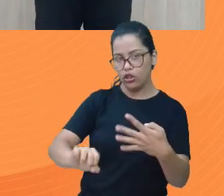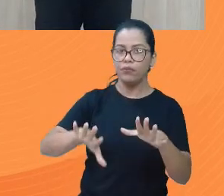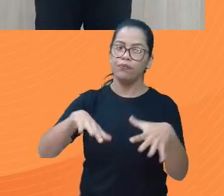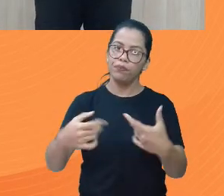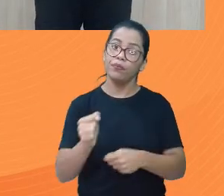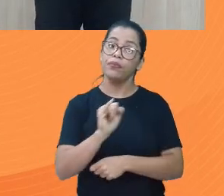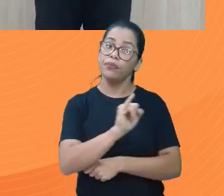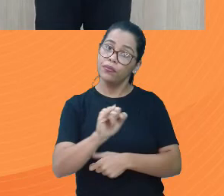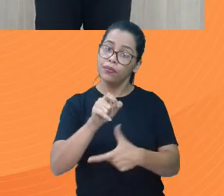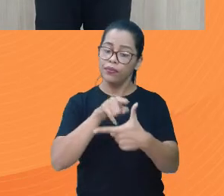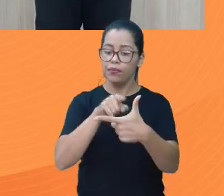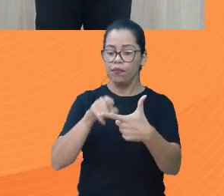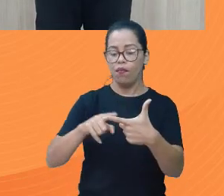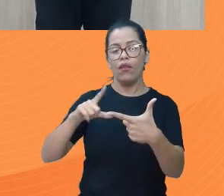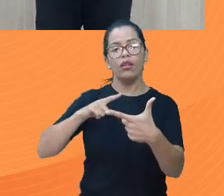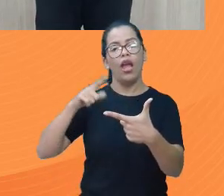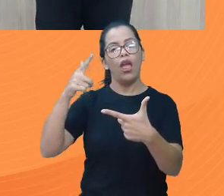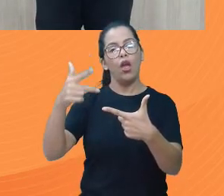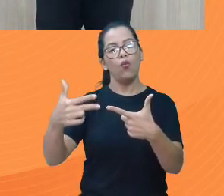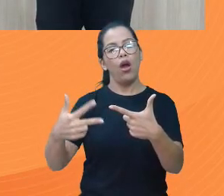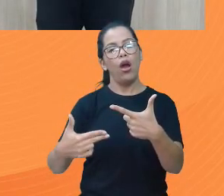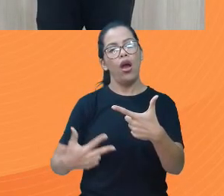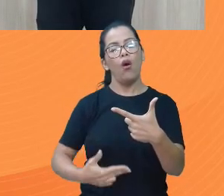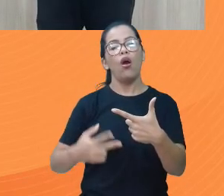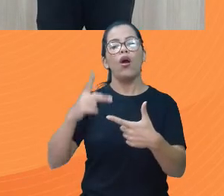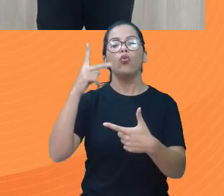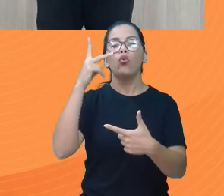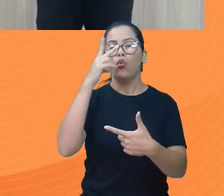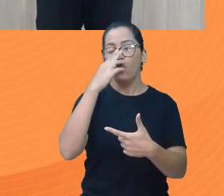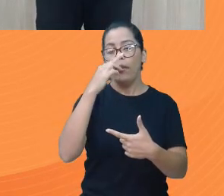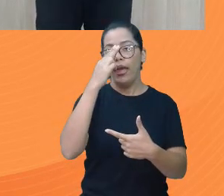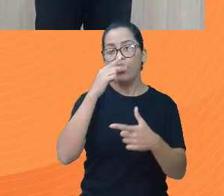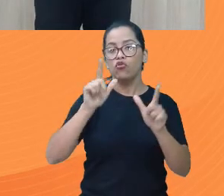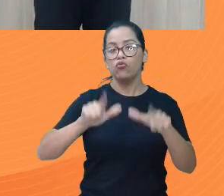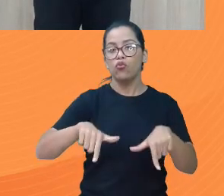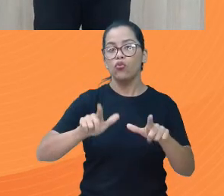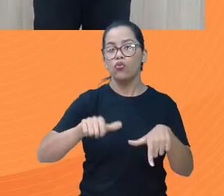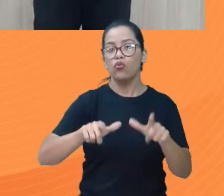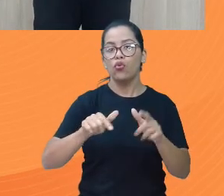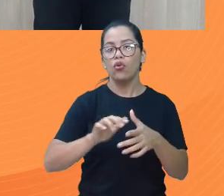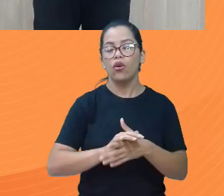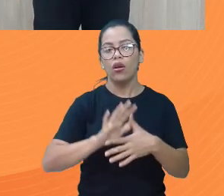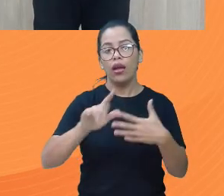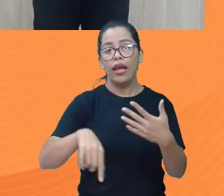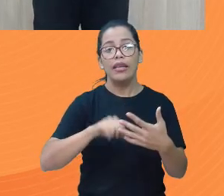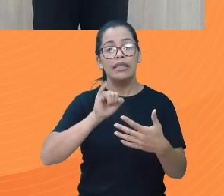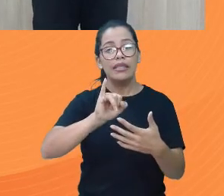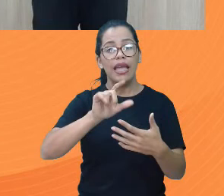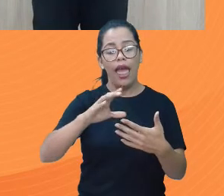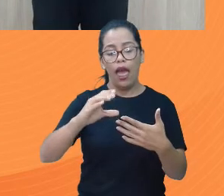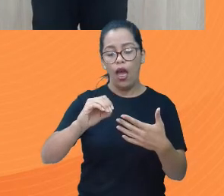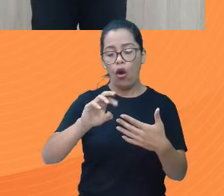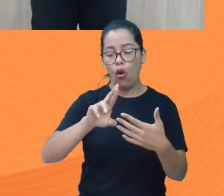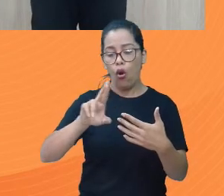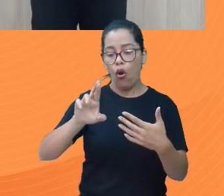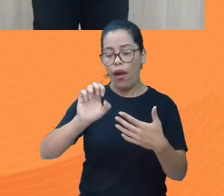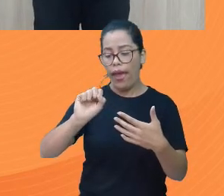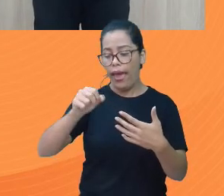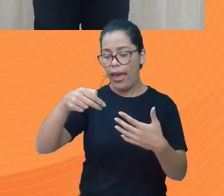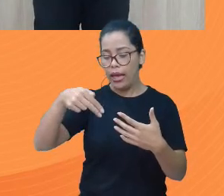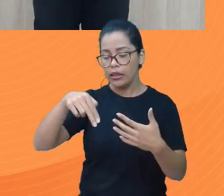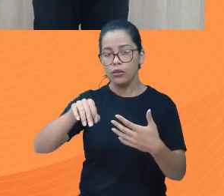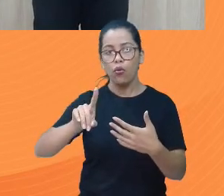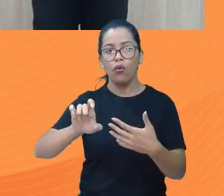ângulos eles são correspondentes, é porque esses ângulos eles são congruentes, tá? Então, essa é a